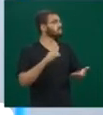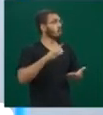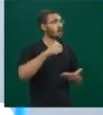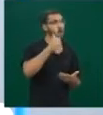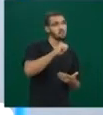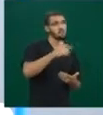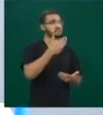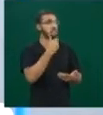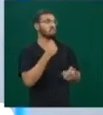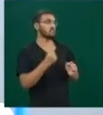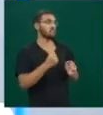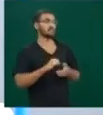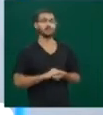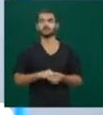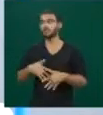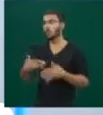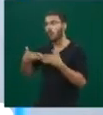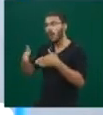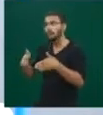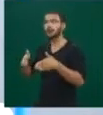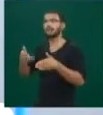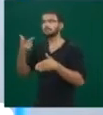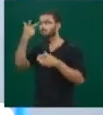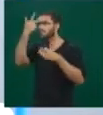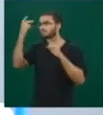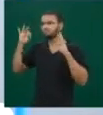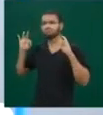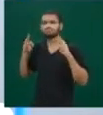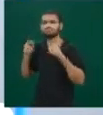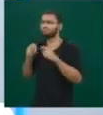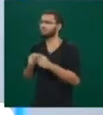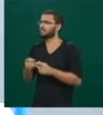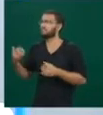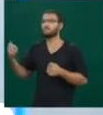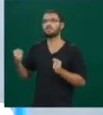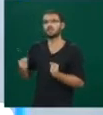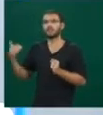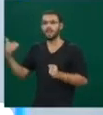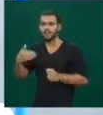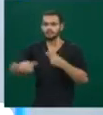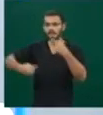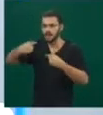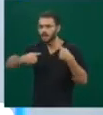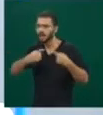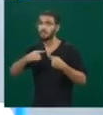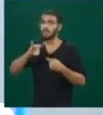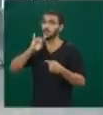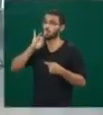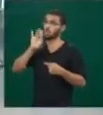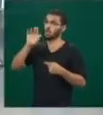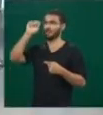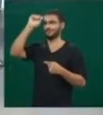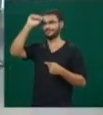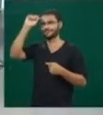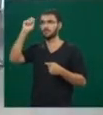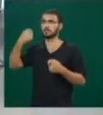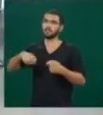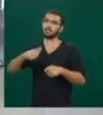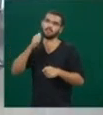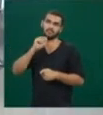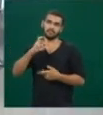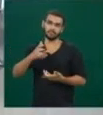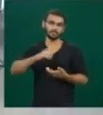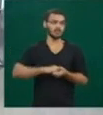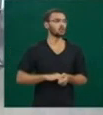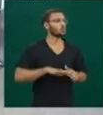chama todos para a roda de conversa, para as leituras, para o diálogo, e só as autoras que são restritas a mulheres. Como que acontece esse encontro?